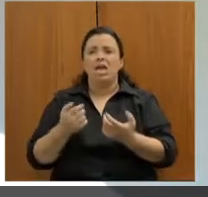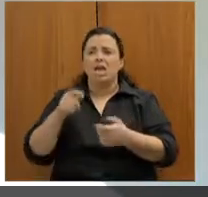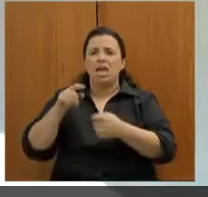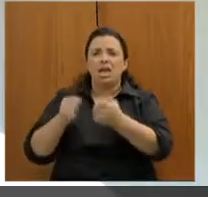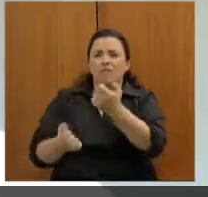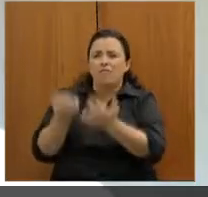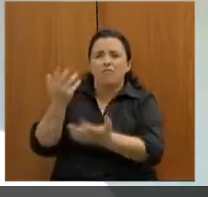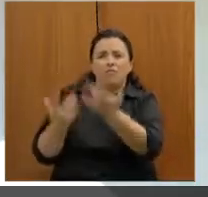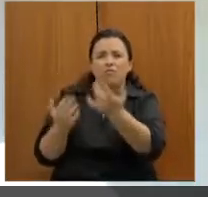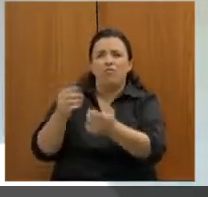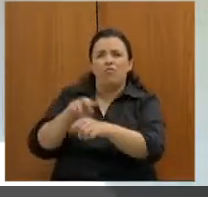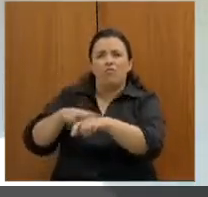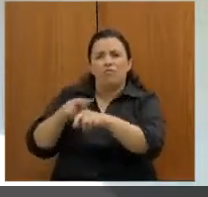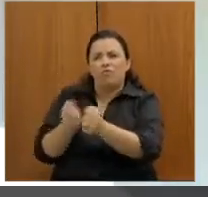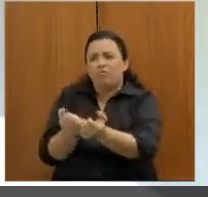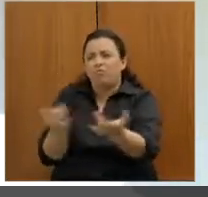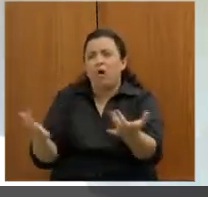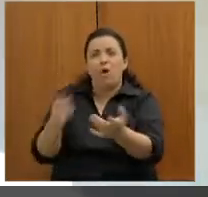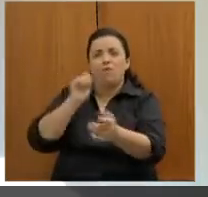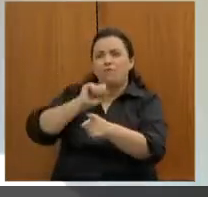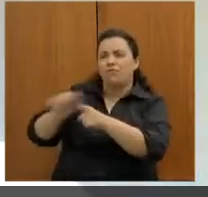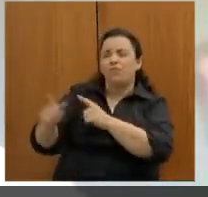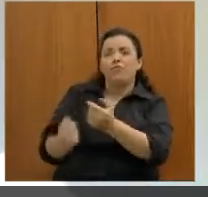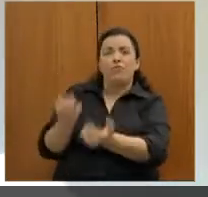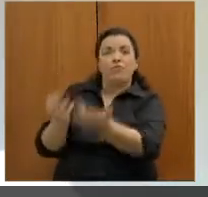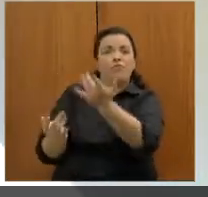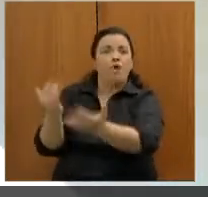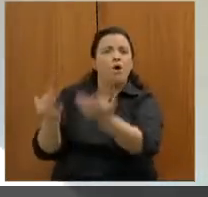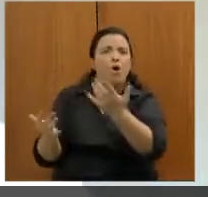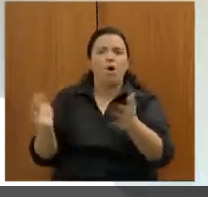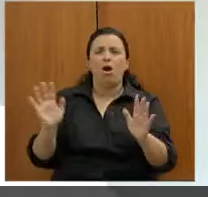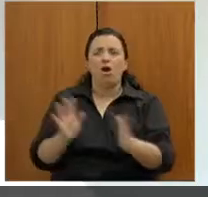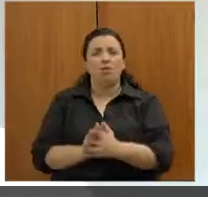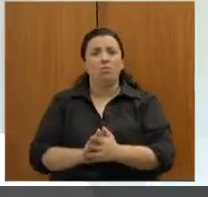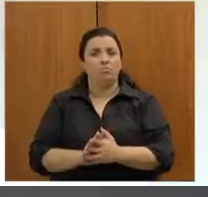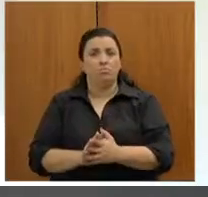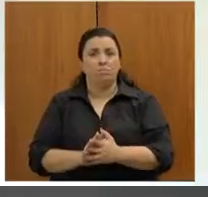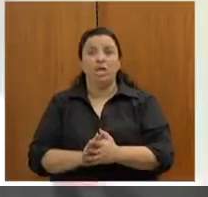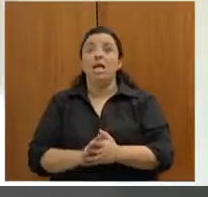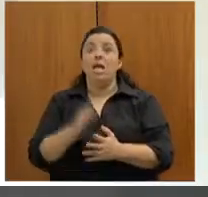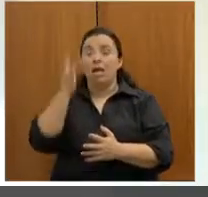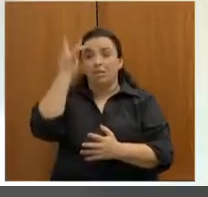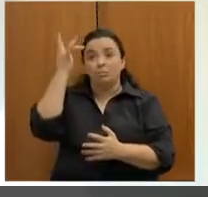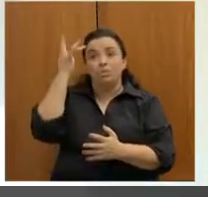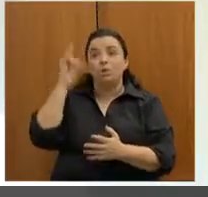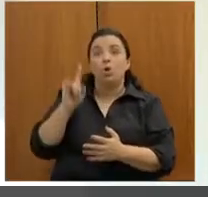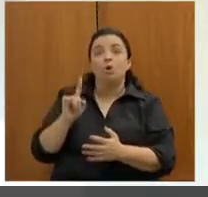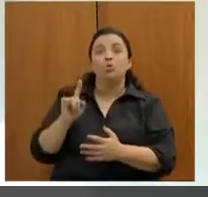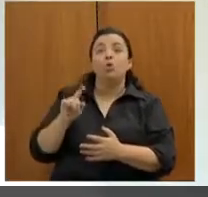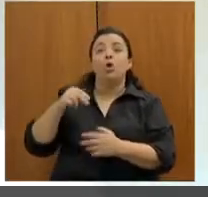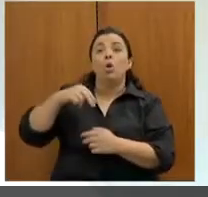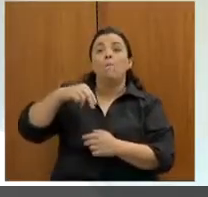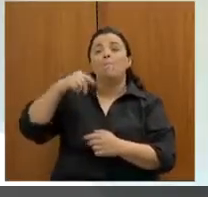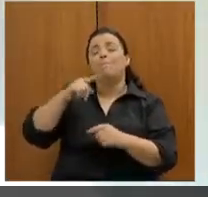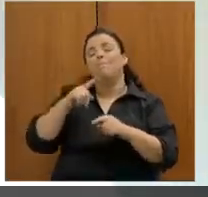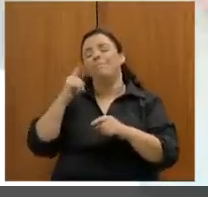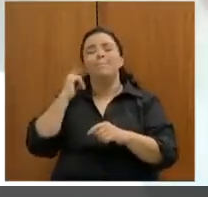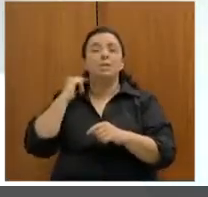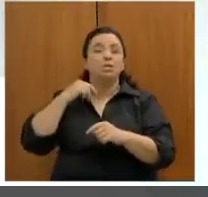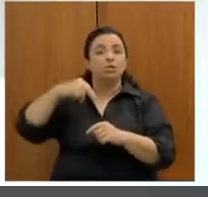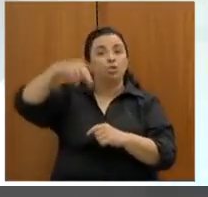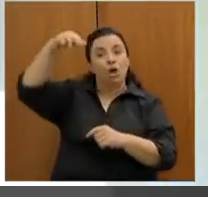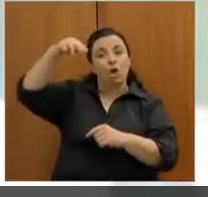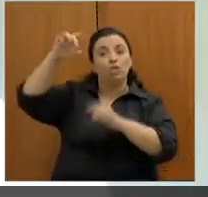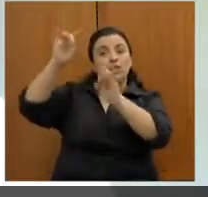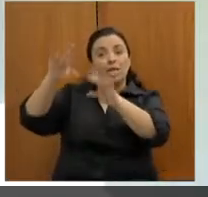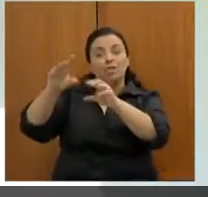migração formado em busca de trabalho as pessoas estão migrando a ida do norte de Minas e o